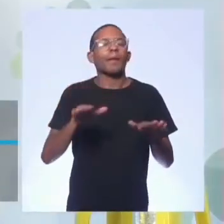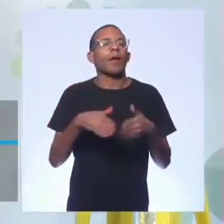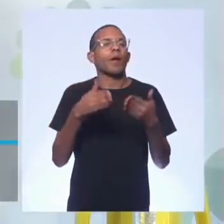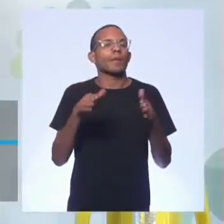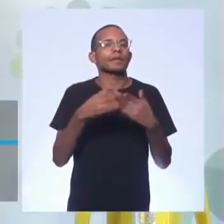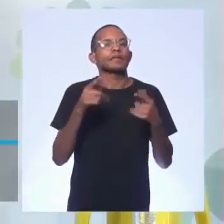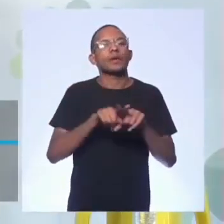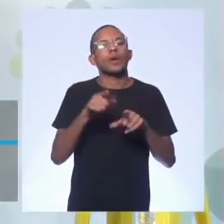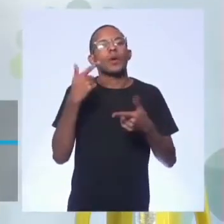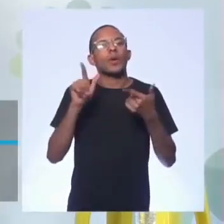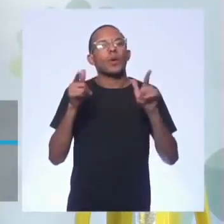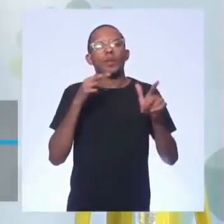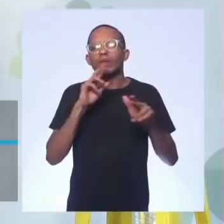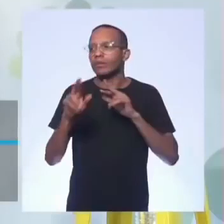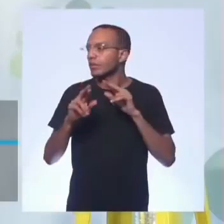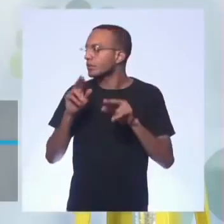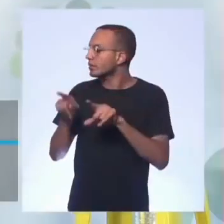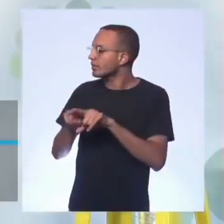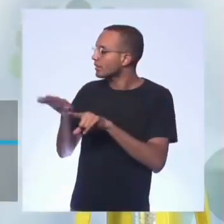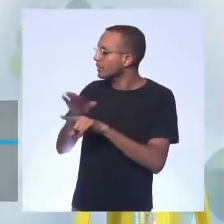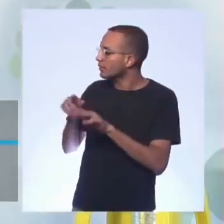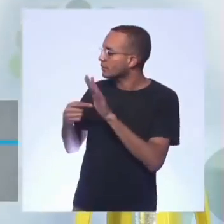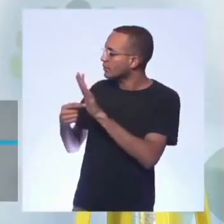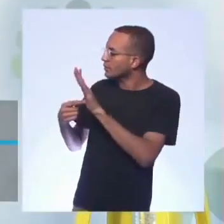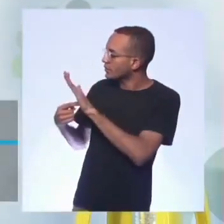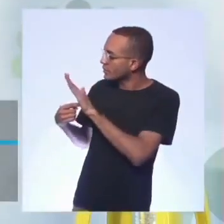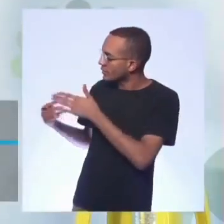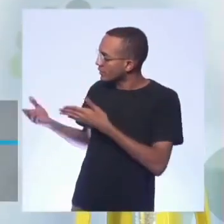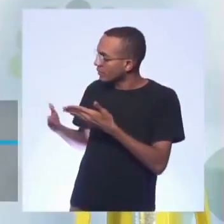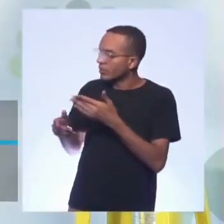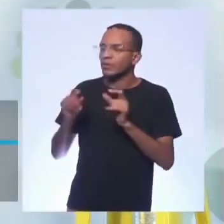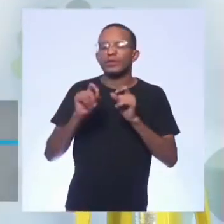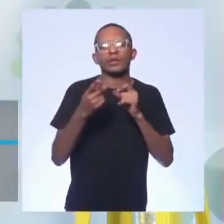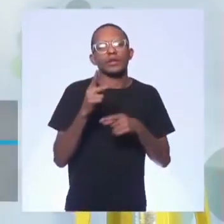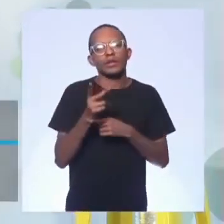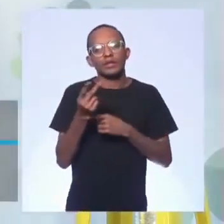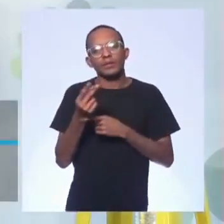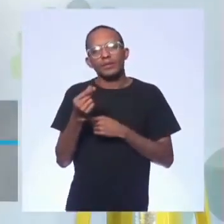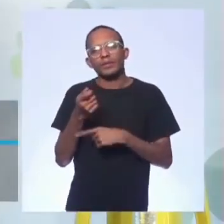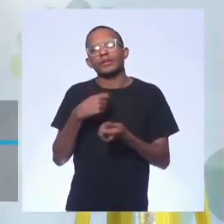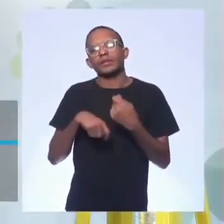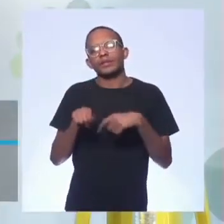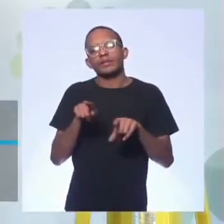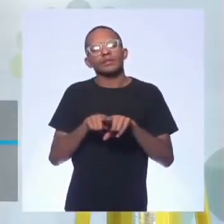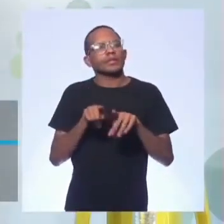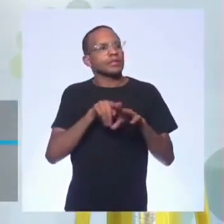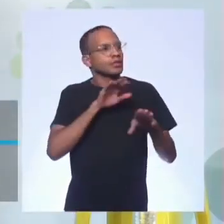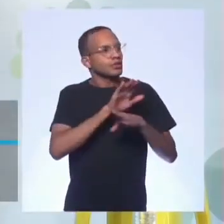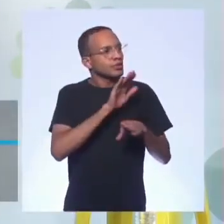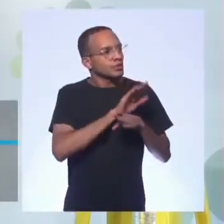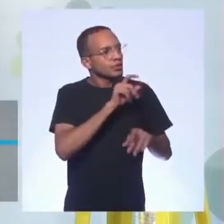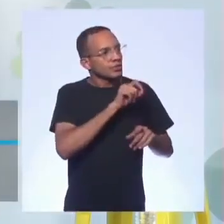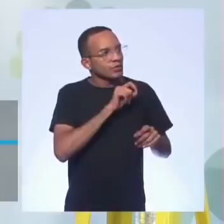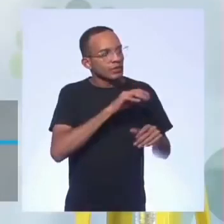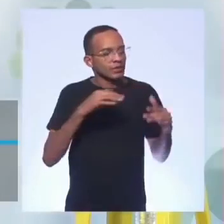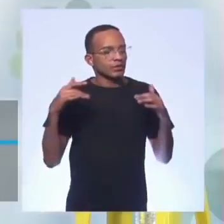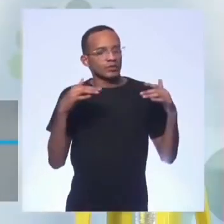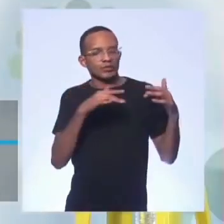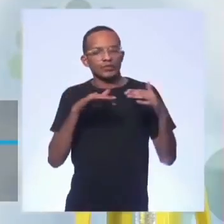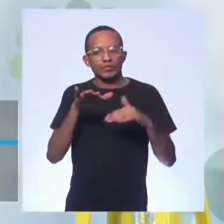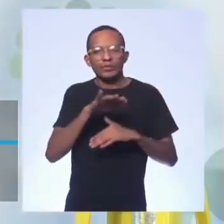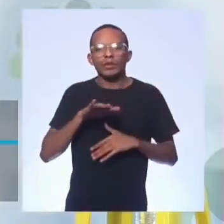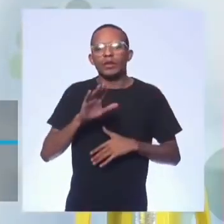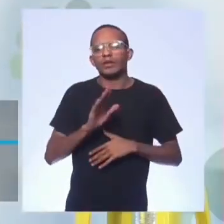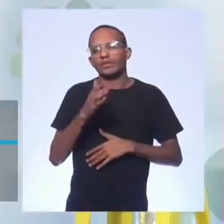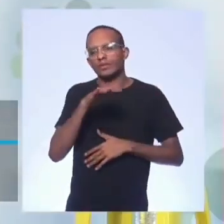pobres. Outras respostas interessantes que estão aparecendo aqui é que o capitalismo alimentou os conflitos